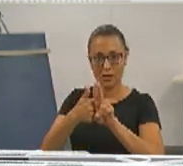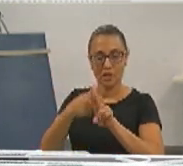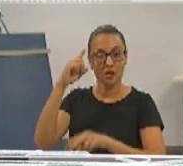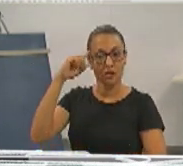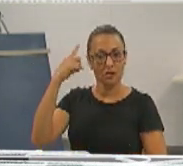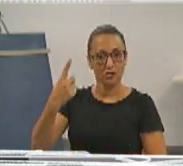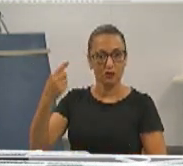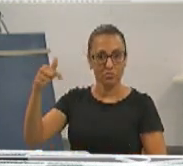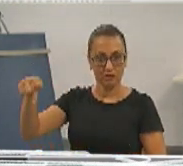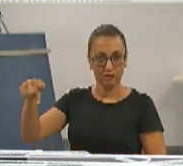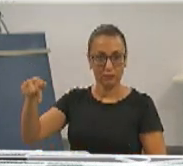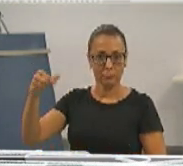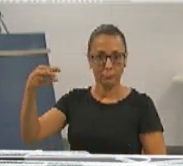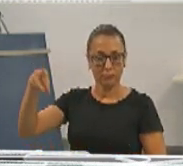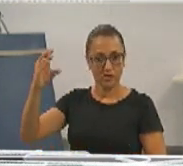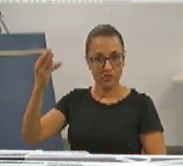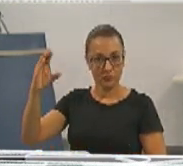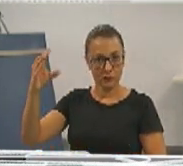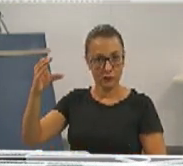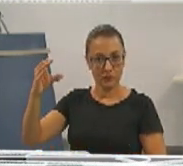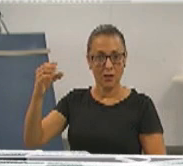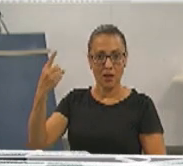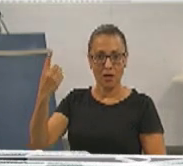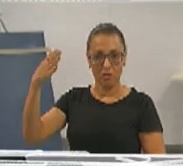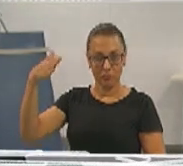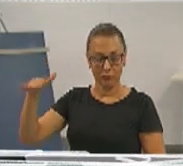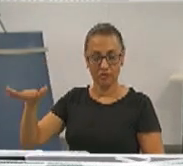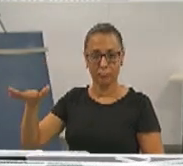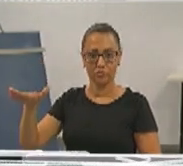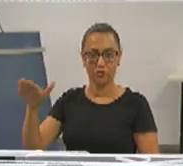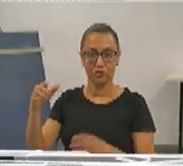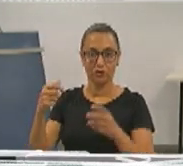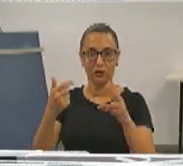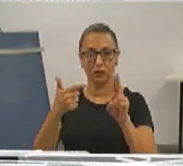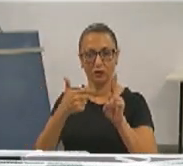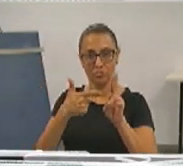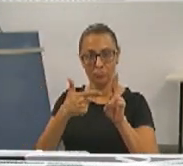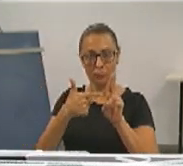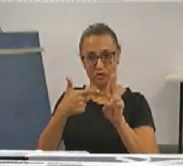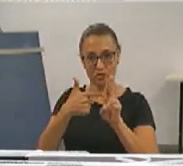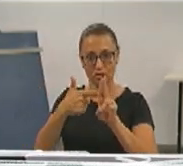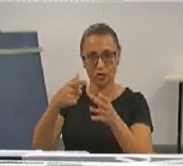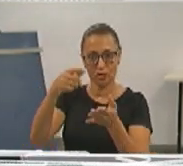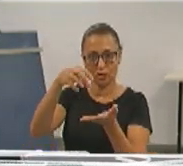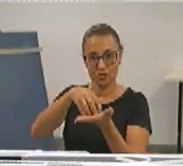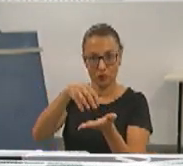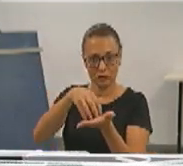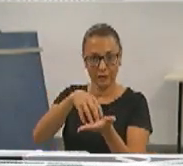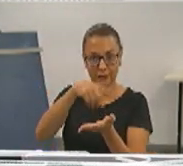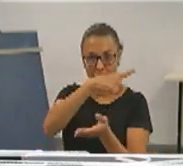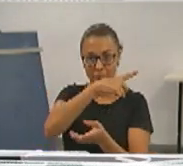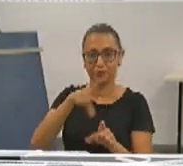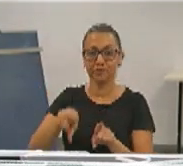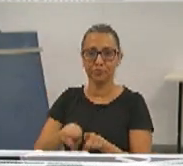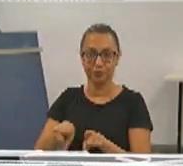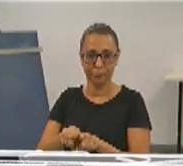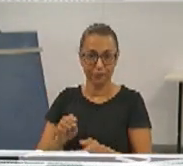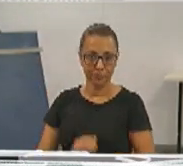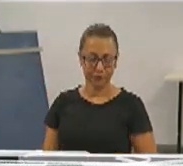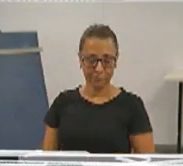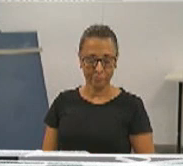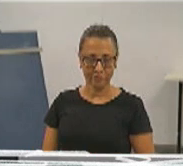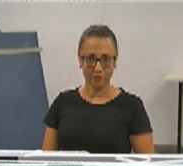7 de março, às 13h30, no Auditório Central da Unidade 2. Vale lembrar que a votação da